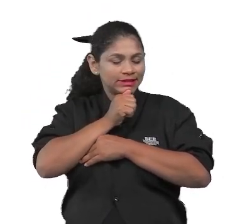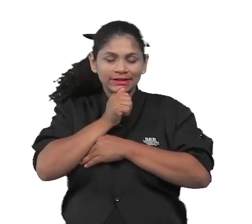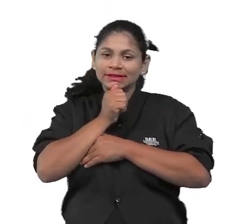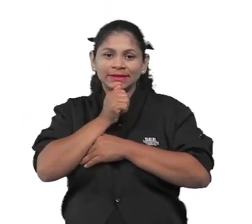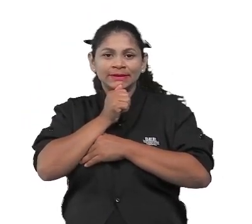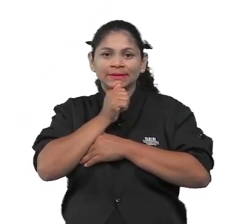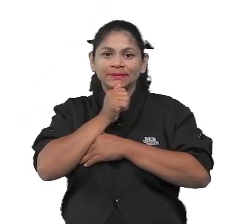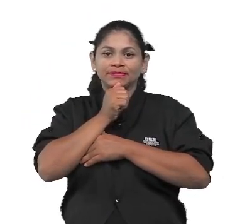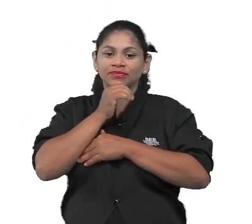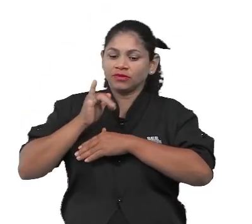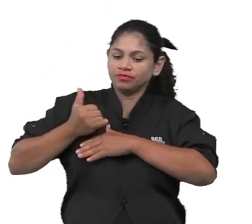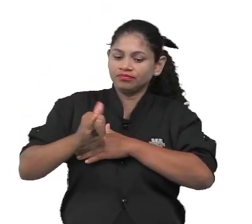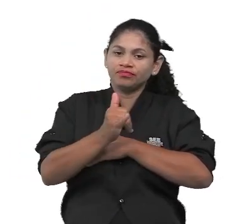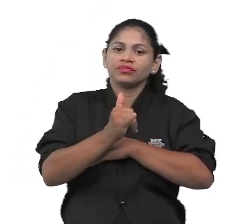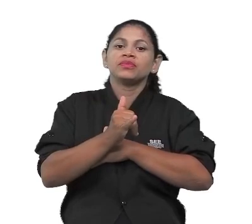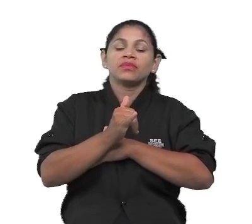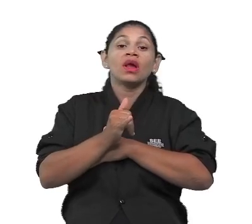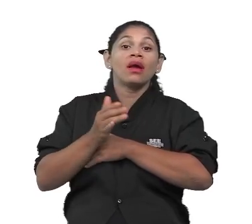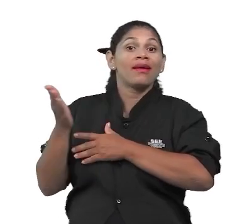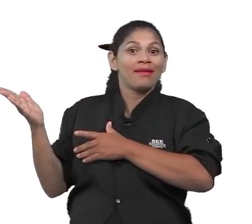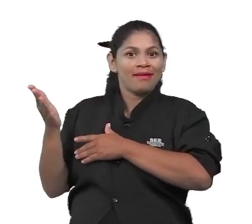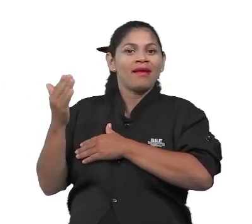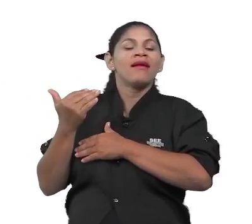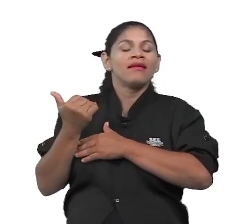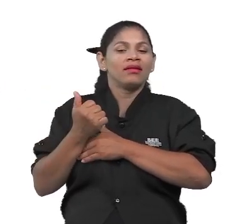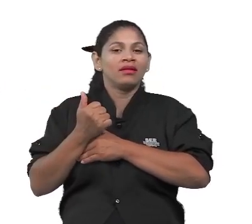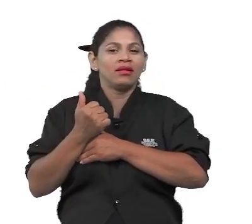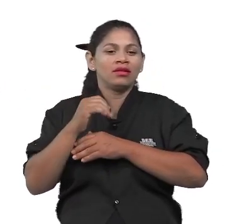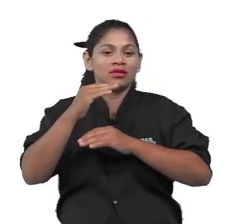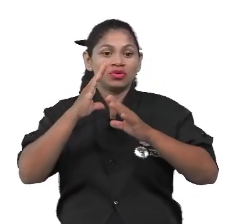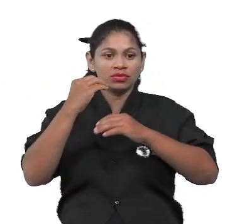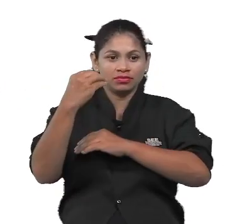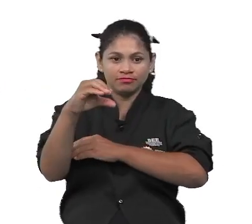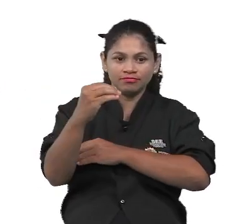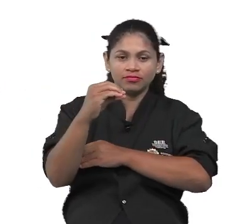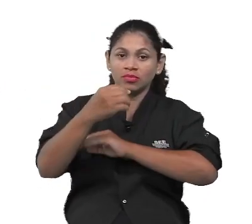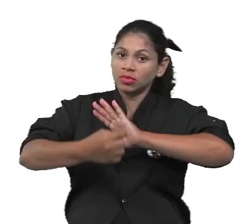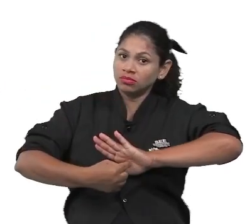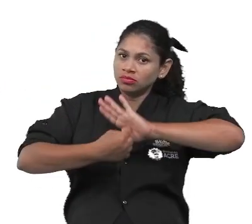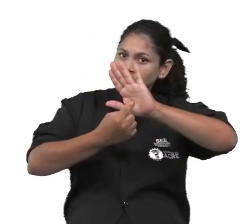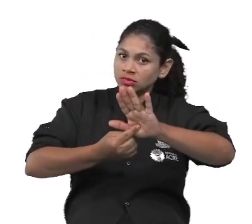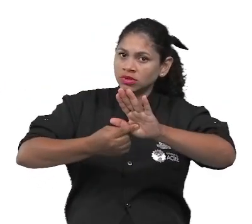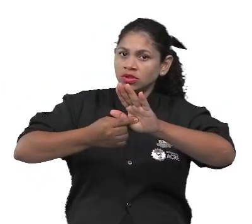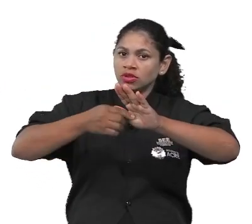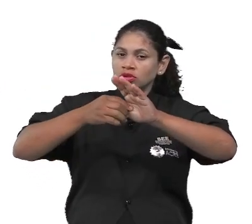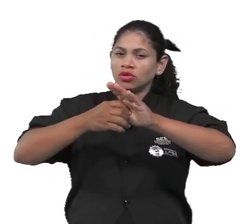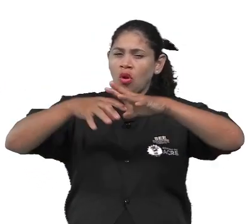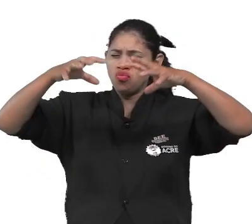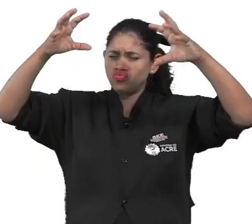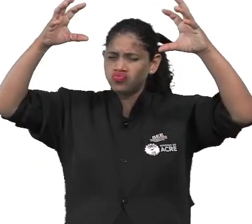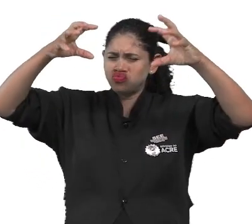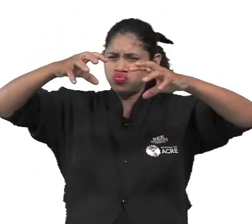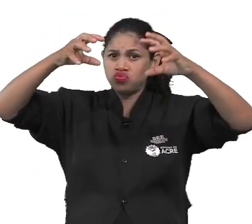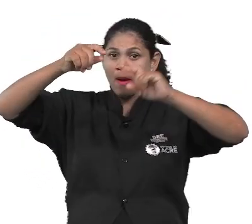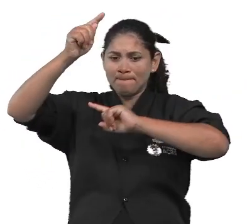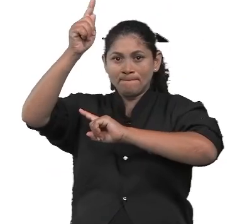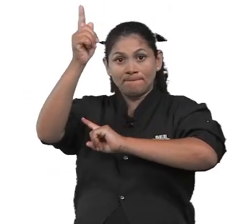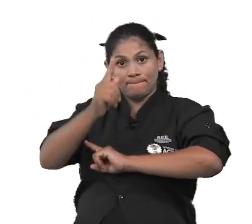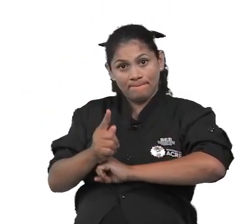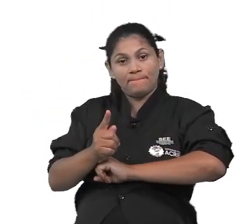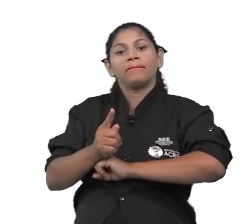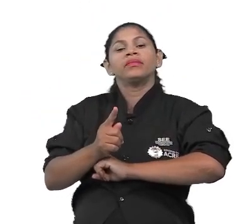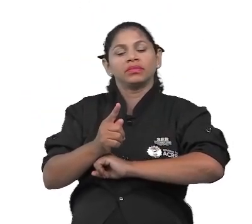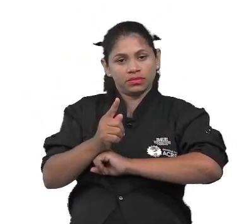eletricidade. E o Benjamin Franklin, né, para demonstrar, né, que a tempestade, os raios, né, eram feitos